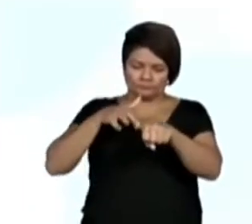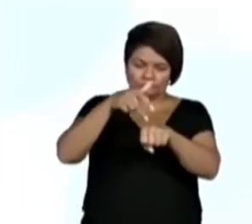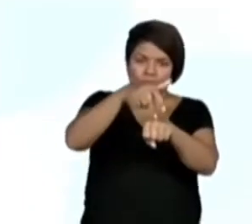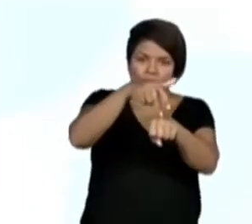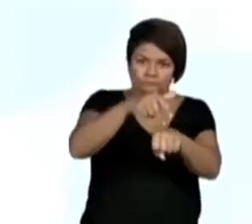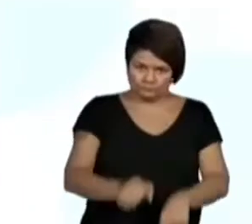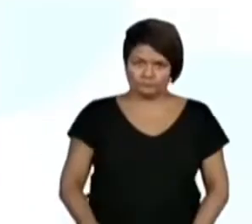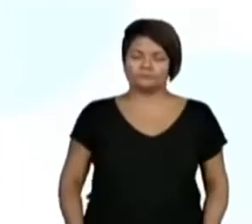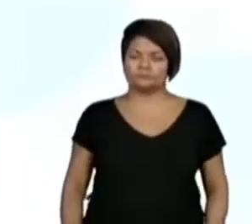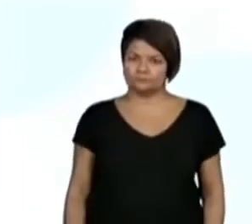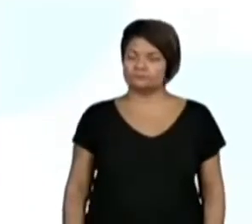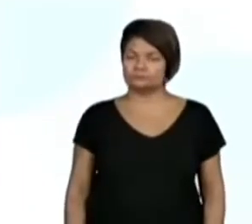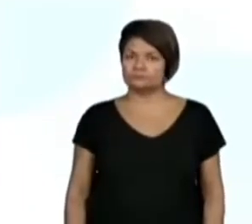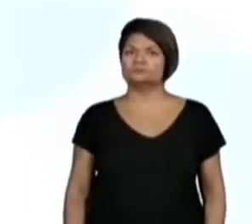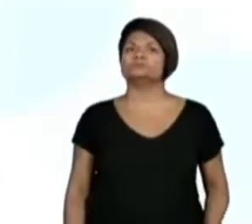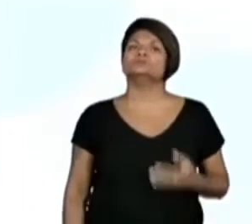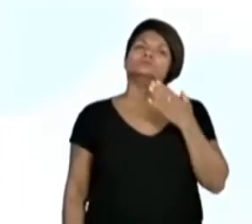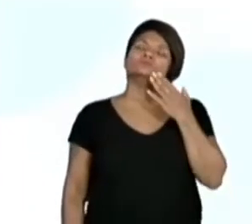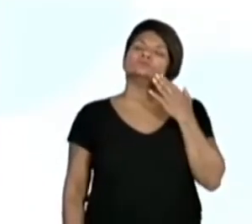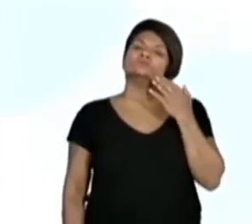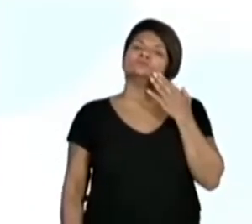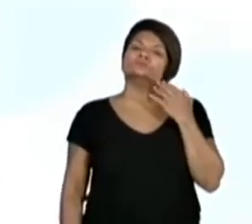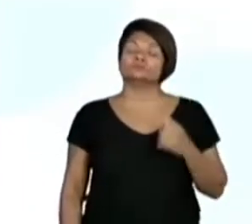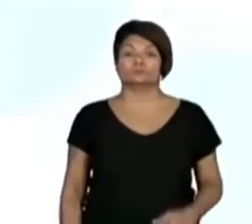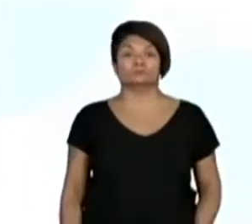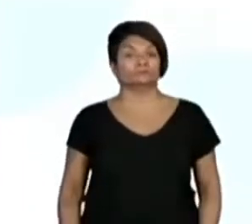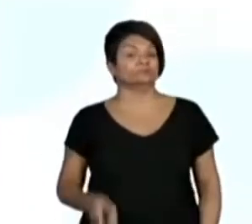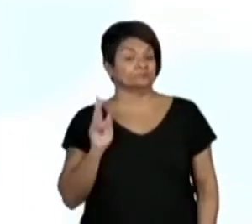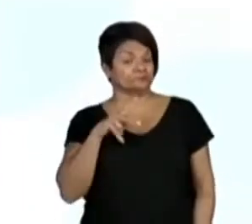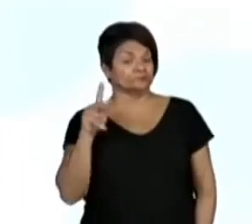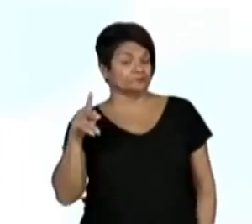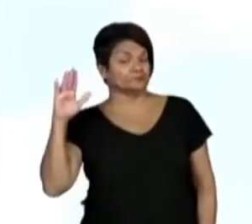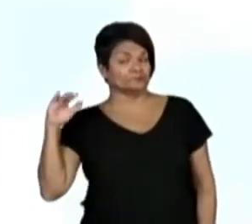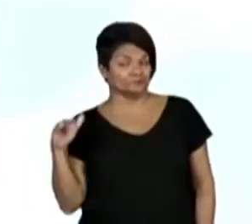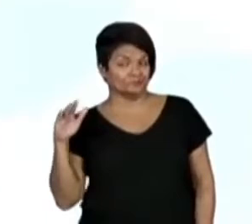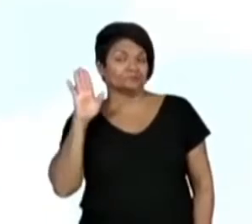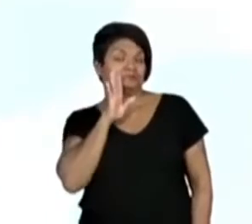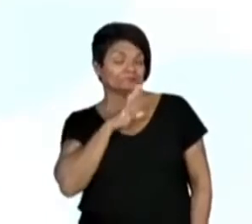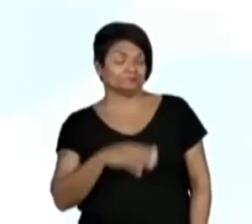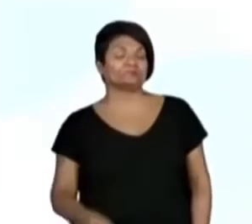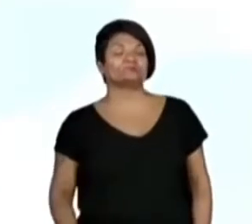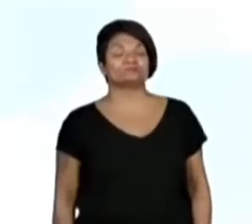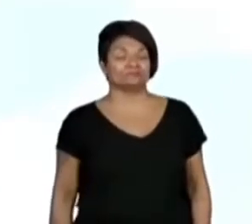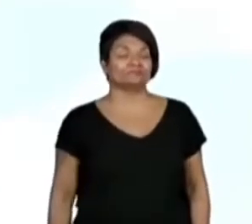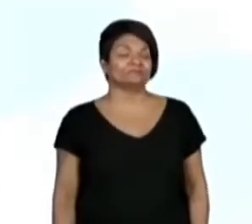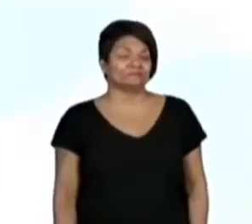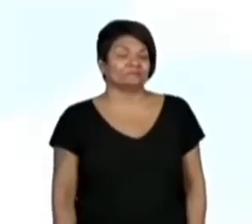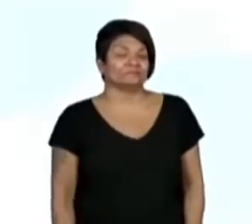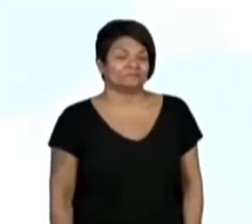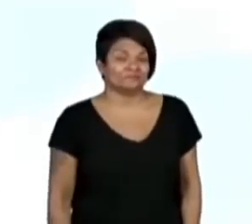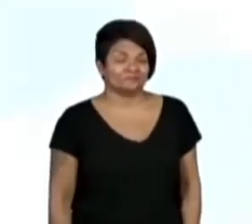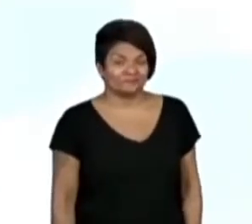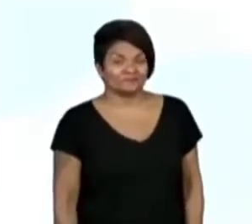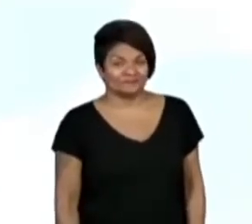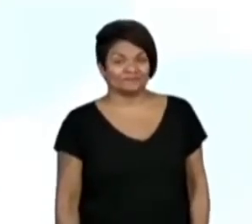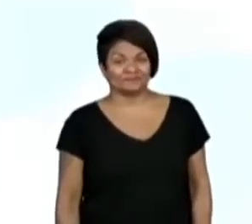vou dar pôr outra para dica? pensar primeiro. Isso, Professora então Joyce está tão boazinha hoje. Então, não, tem que ver, né? Quem ainda não Eu não sabe. sei. O que eu preciso